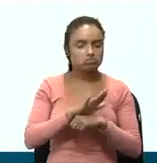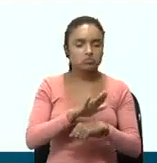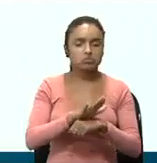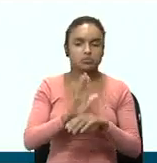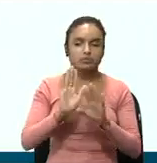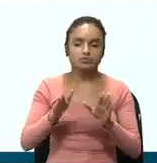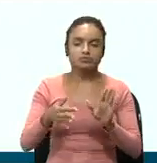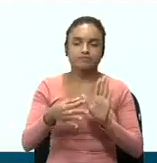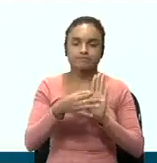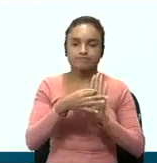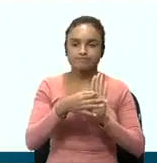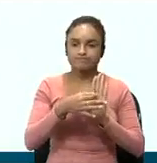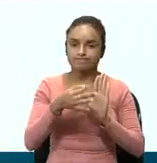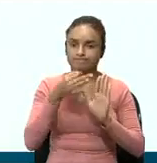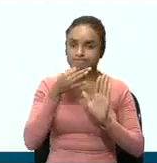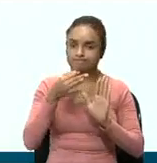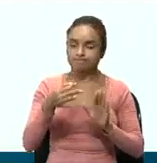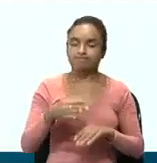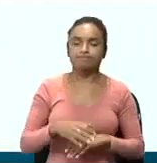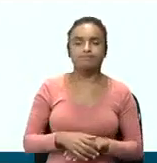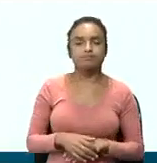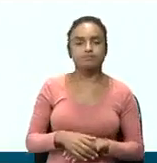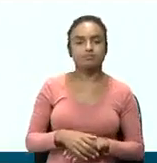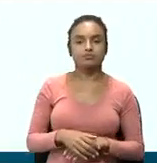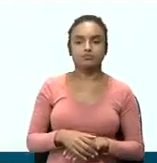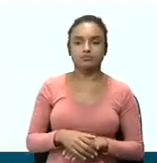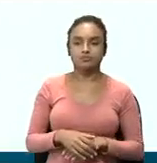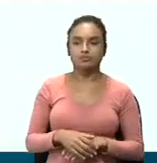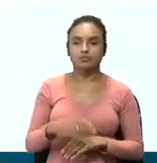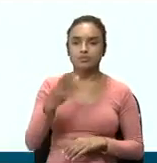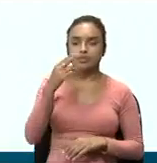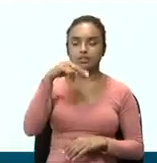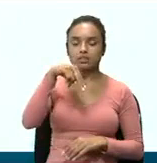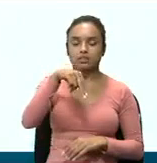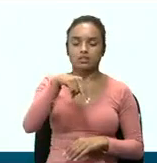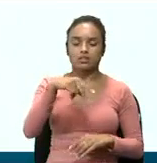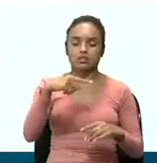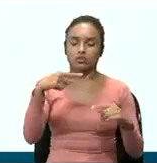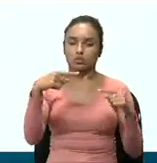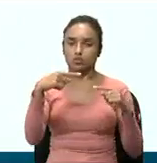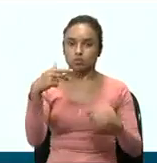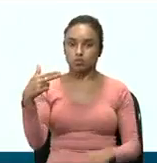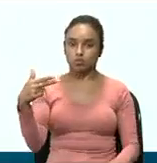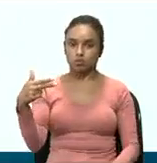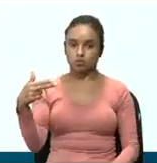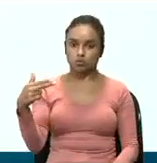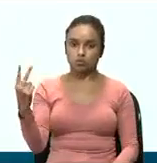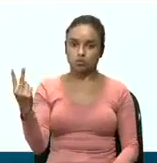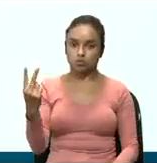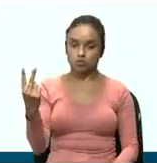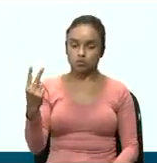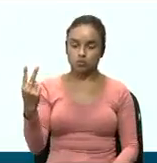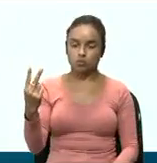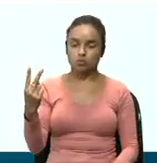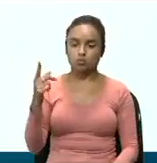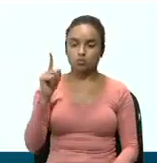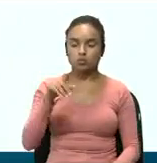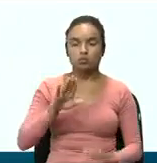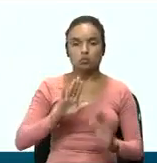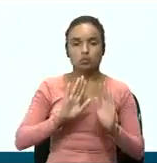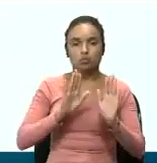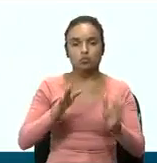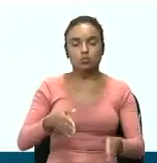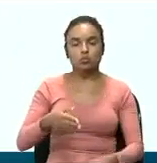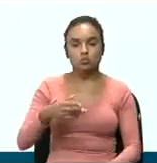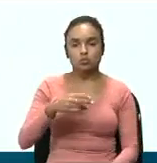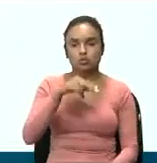indicado. Para n igual a 2, olha só que interessante. A série já começa